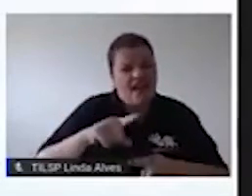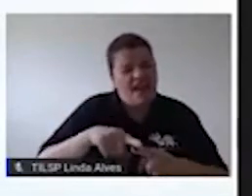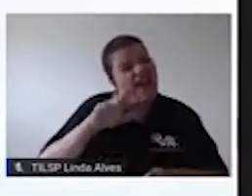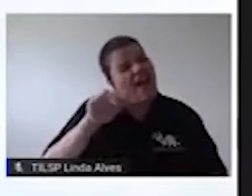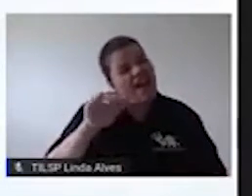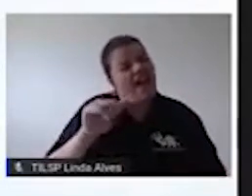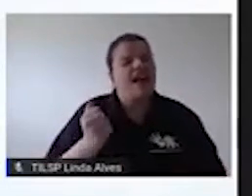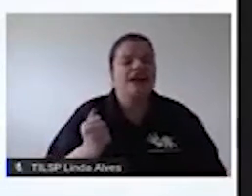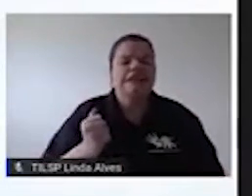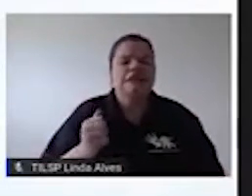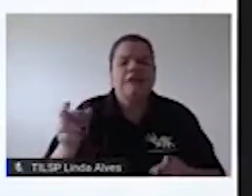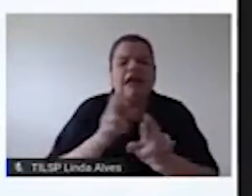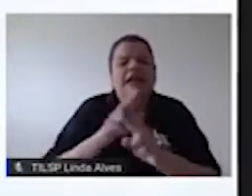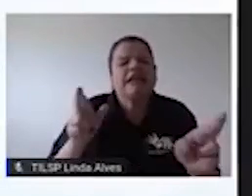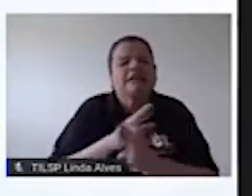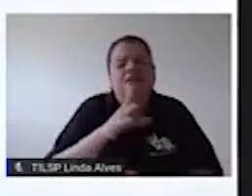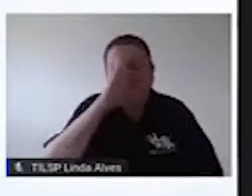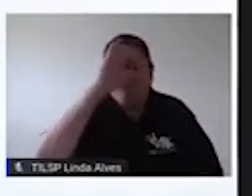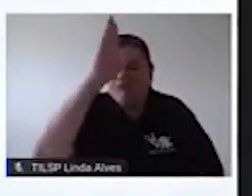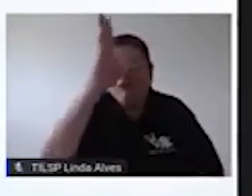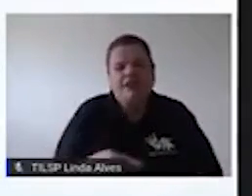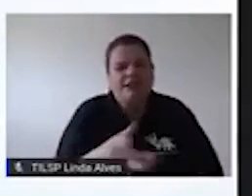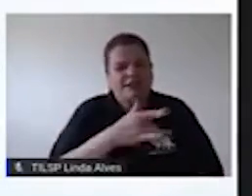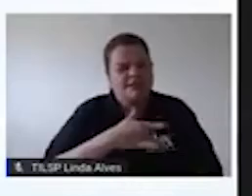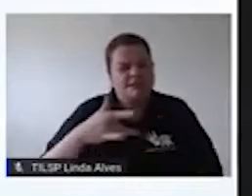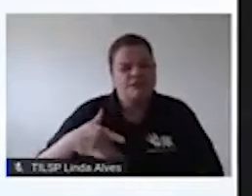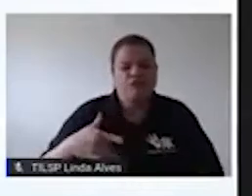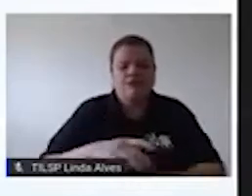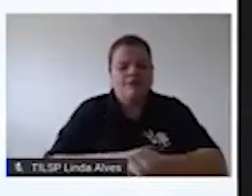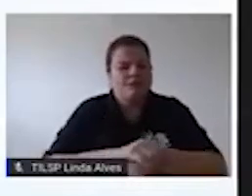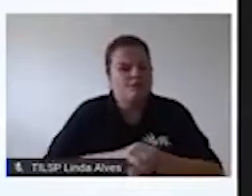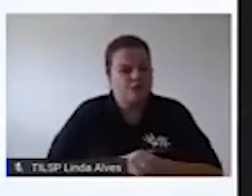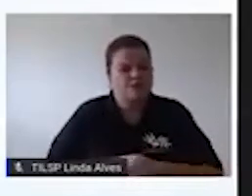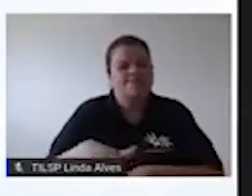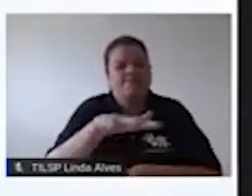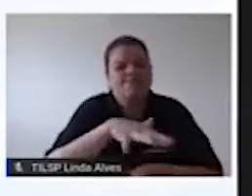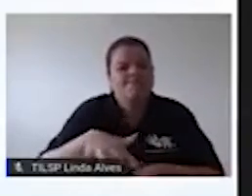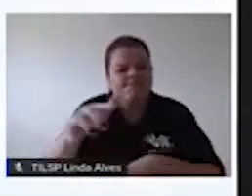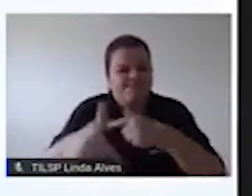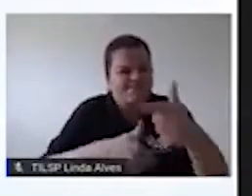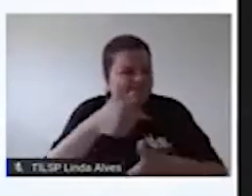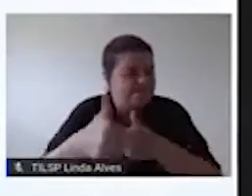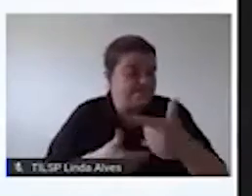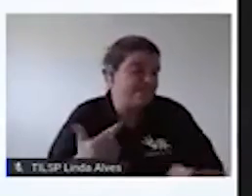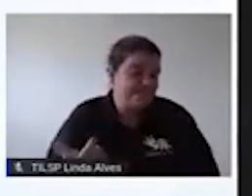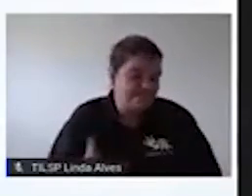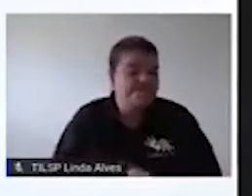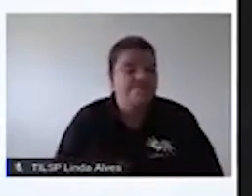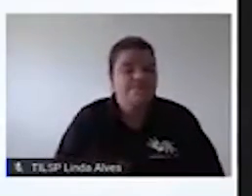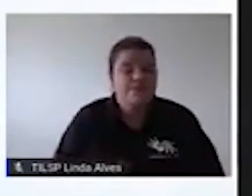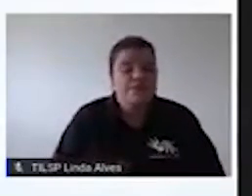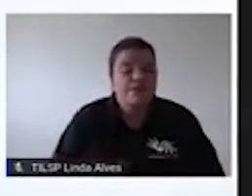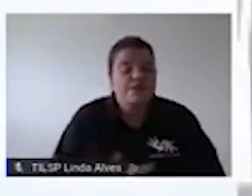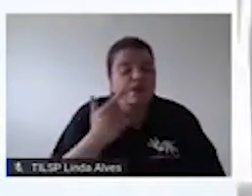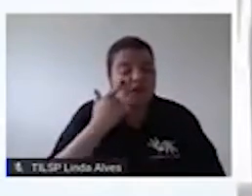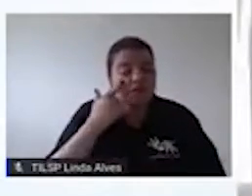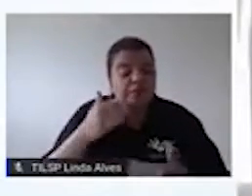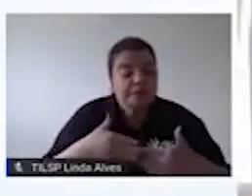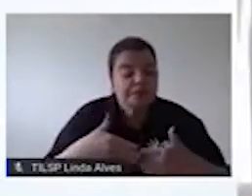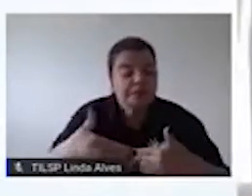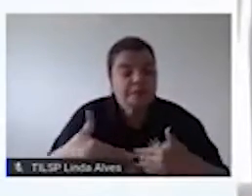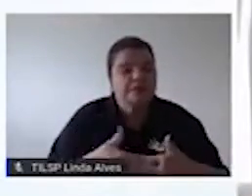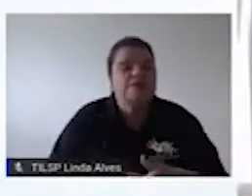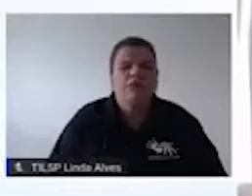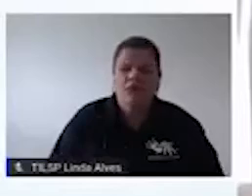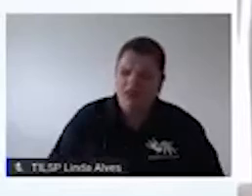uma relação direta com a saúde e segurança do local de trabalho, se a gente for olhar, né, a partir de uma Claro, perspectiva,